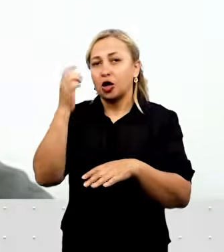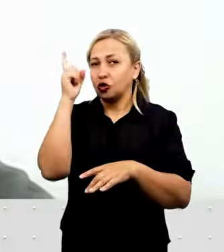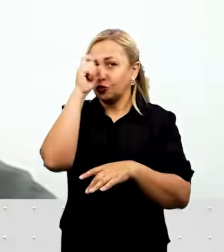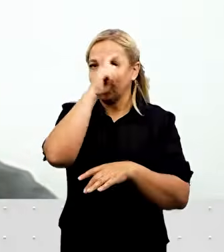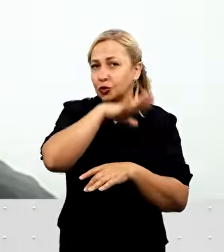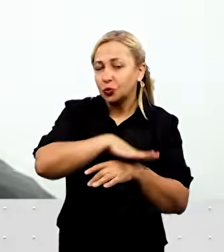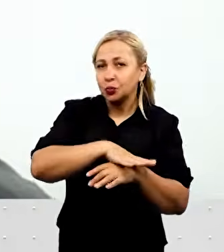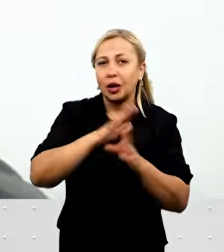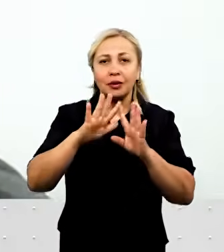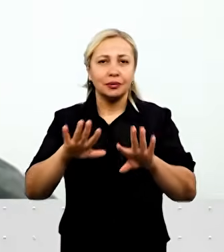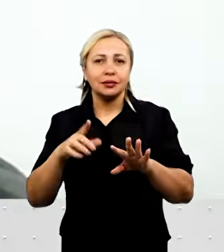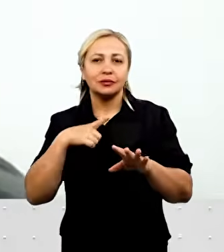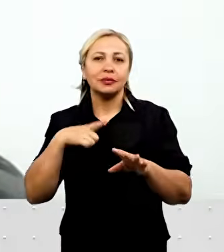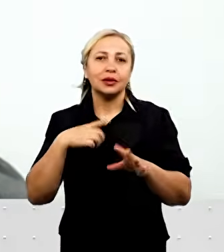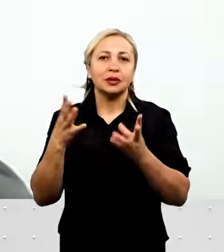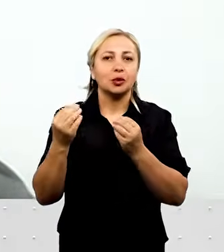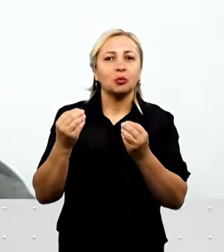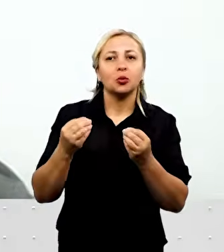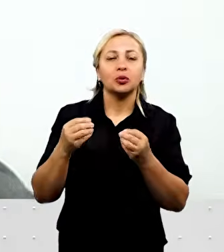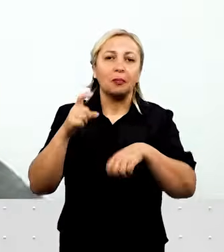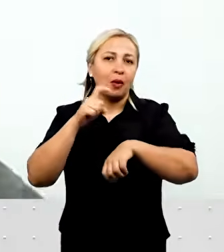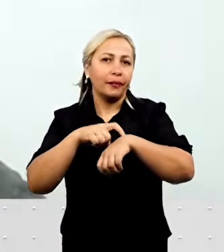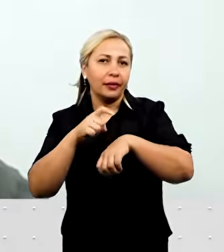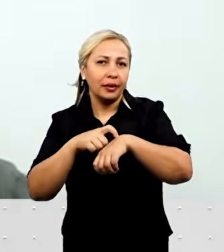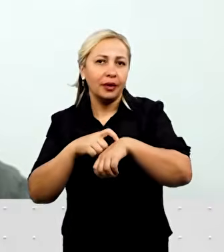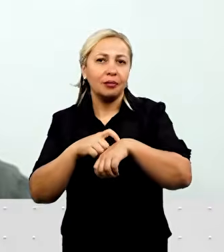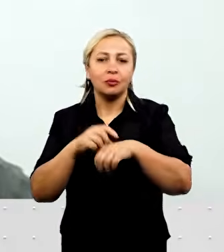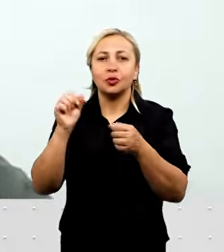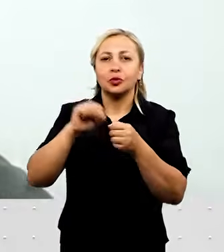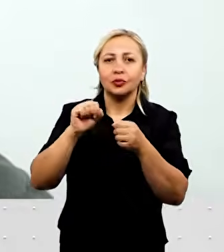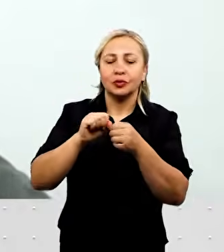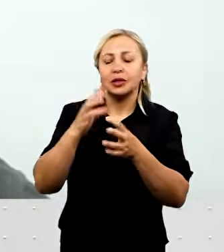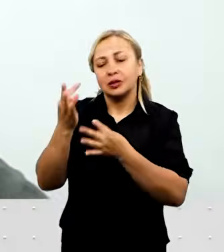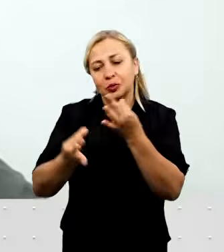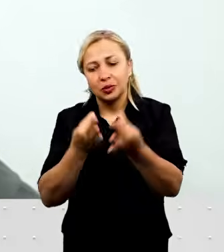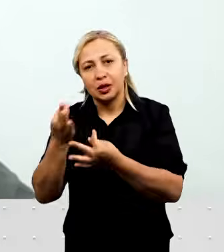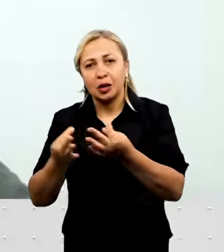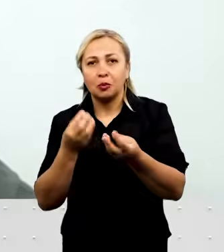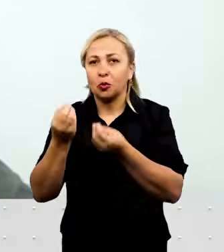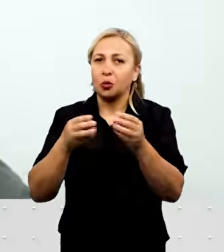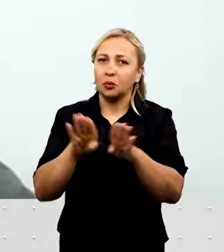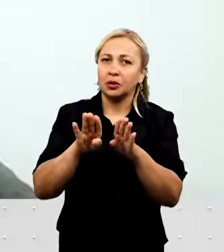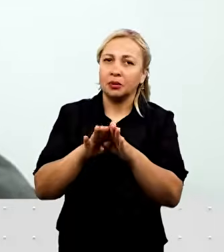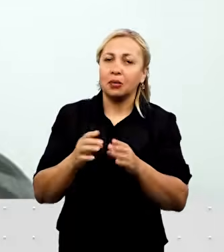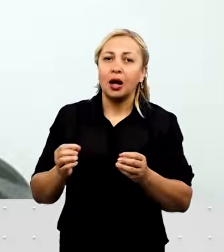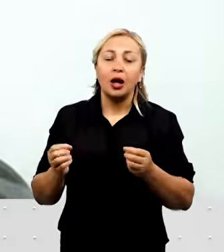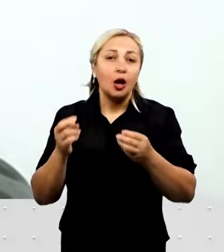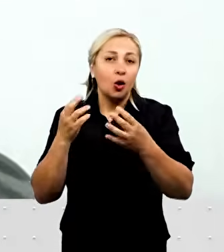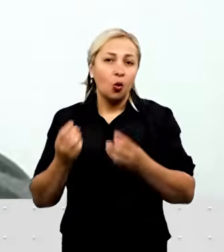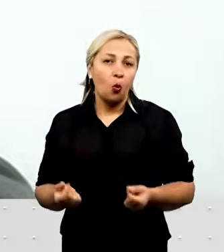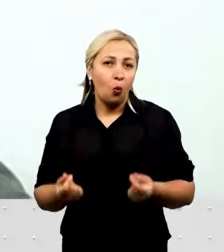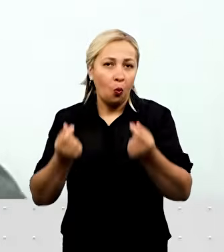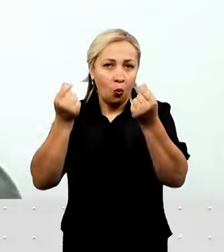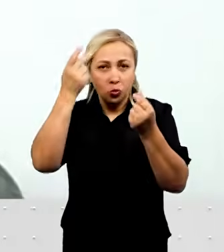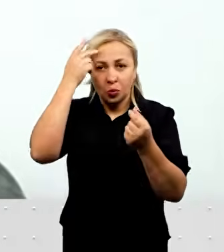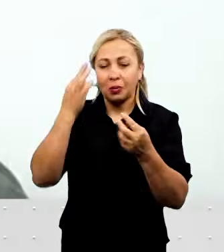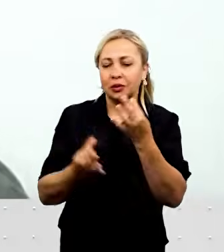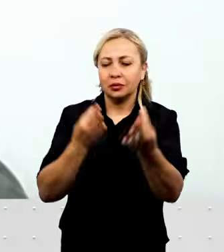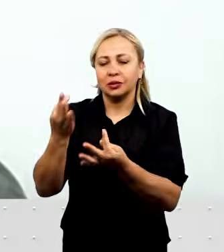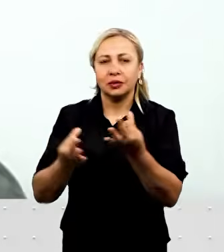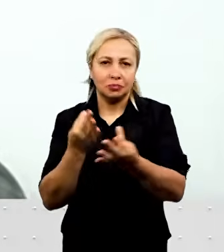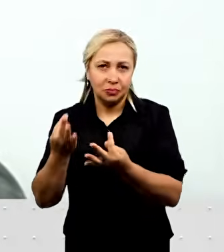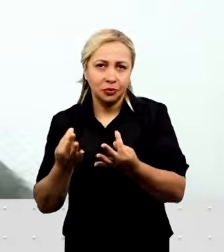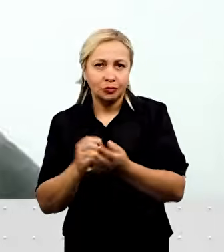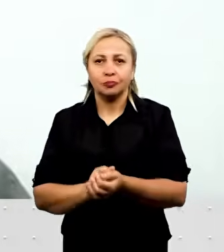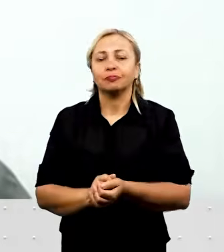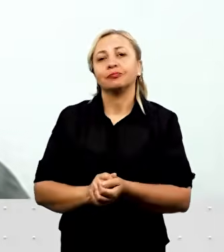da boca, e isso obviamente vai ter tanto um tempo de realização do tratamento, como também do custo operacional para ser